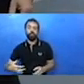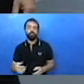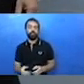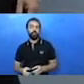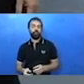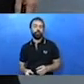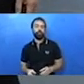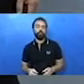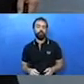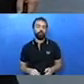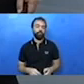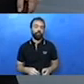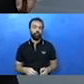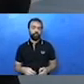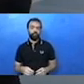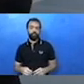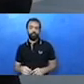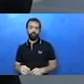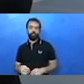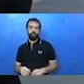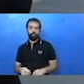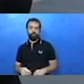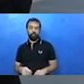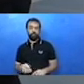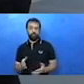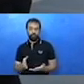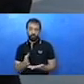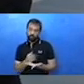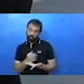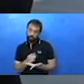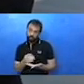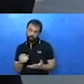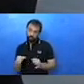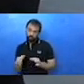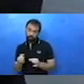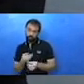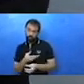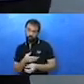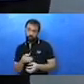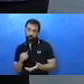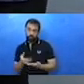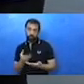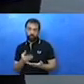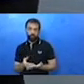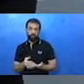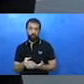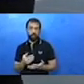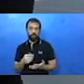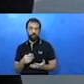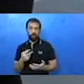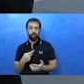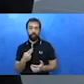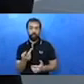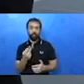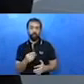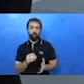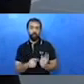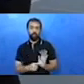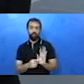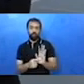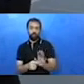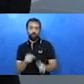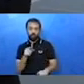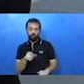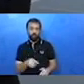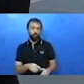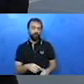está no final da aula. Quer dizer, no final desta aula, nós vamos deixar disponível para vocês um mapa político do Brasil